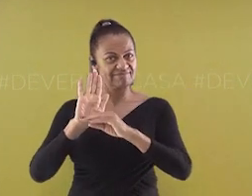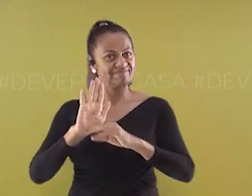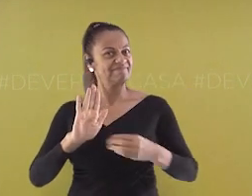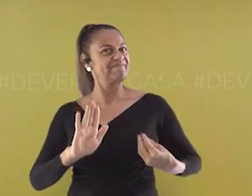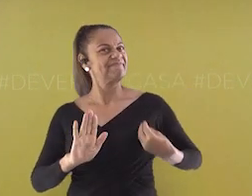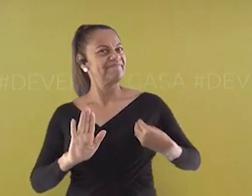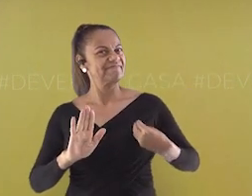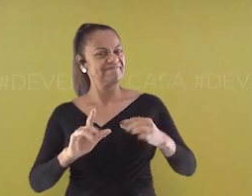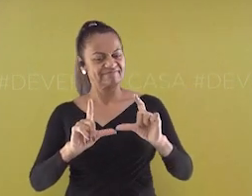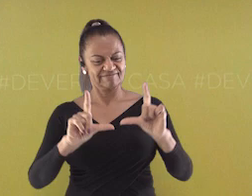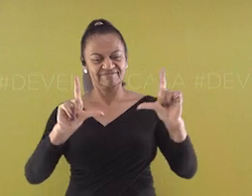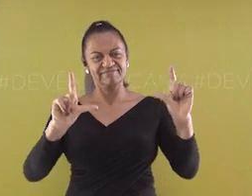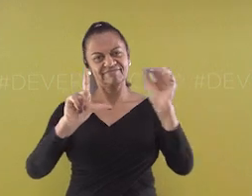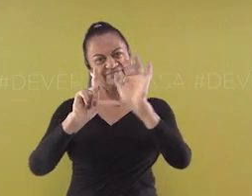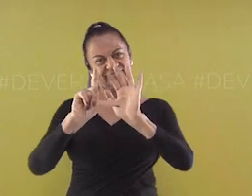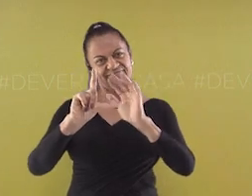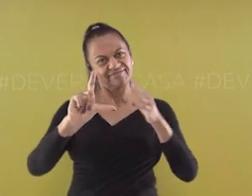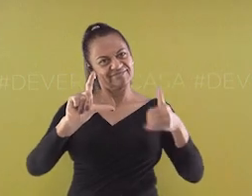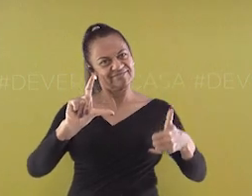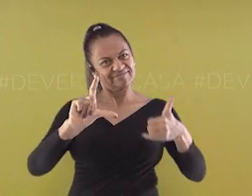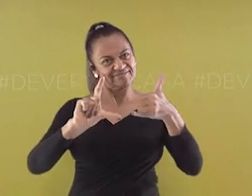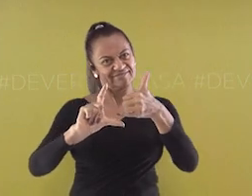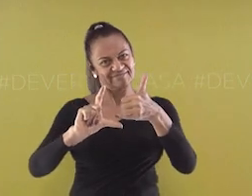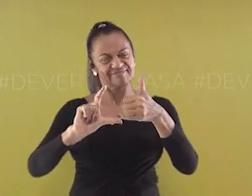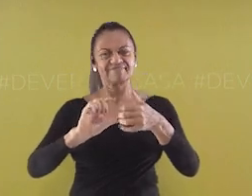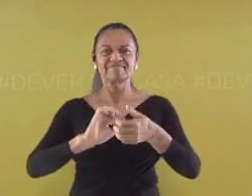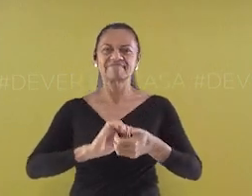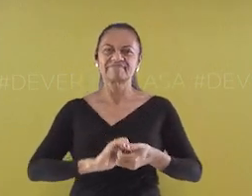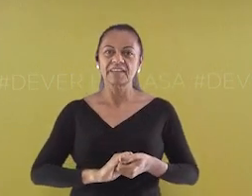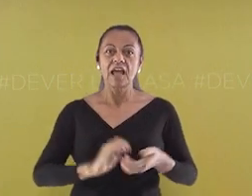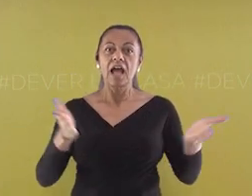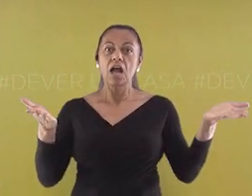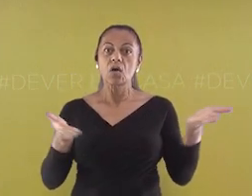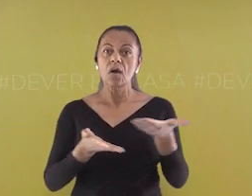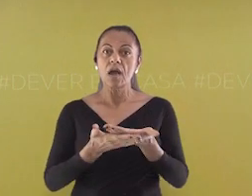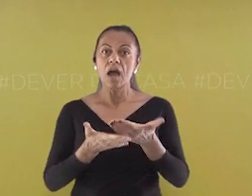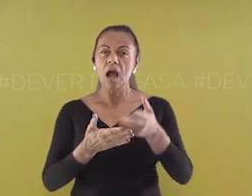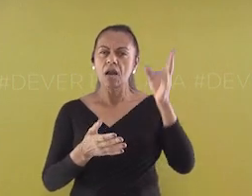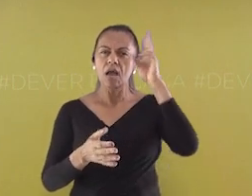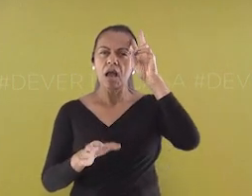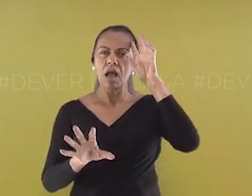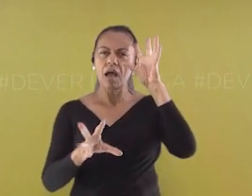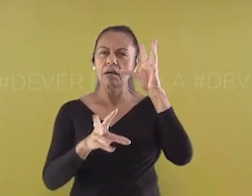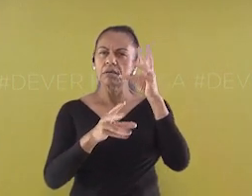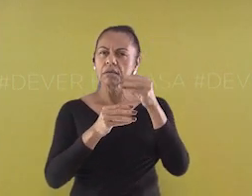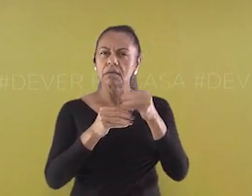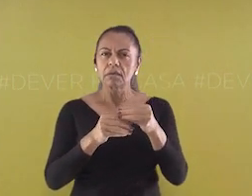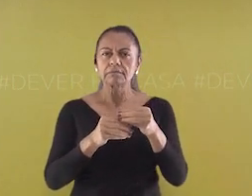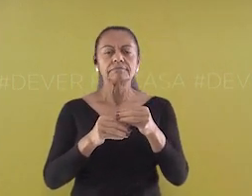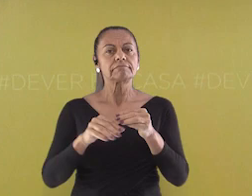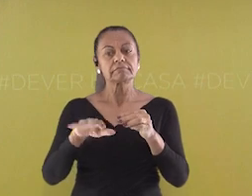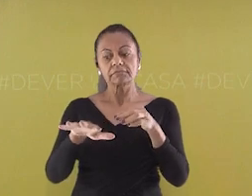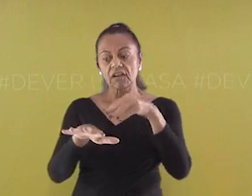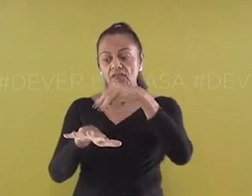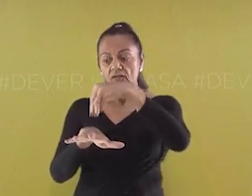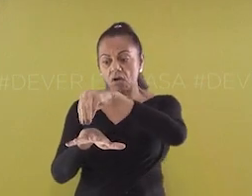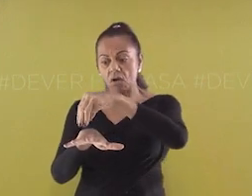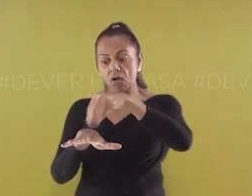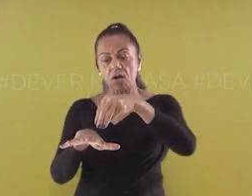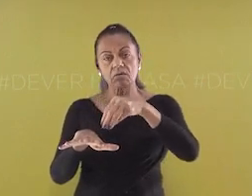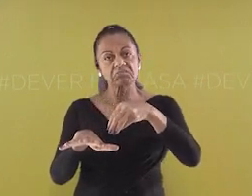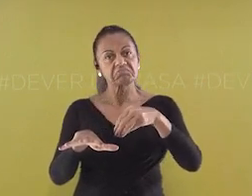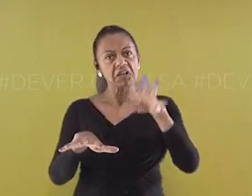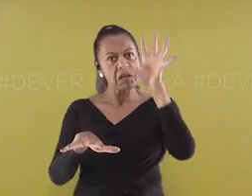de marcar a sua presença com a gente. Agora nós vamos relembrar o que vimos nessa aula. Nós vimos o que são